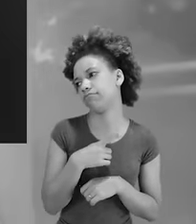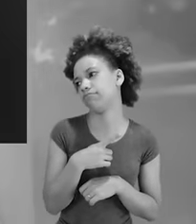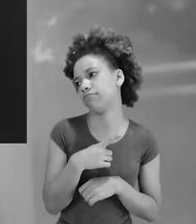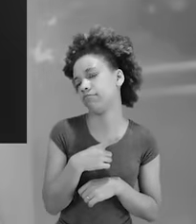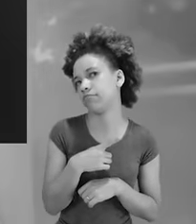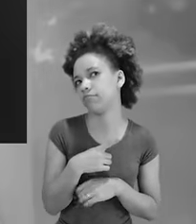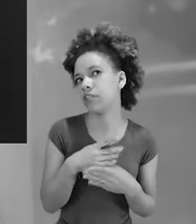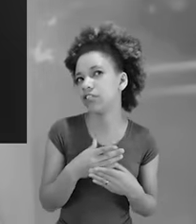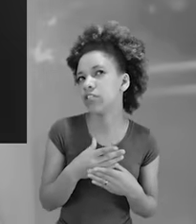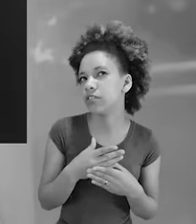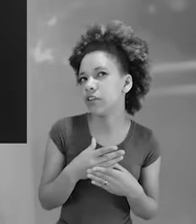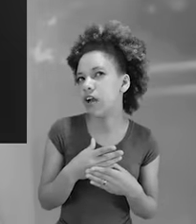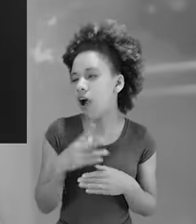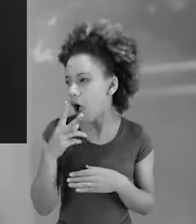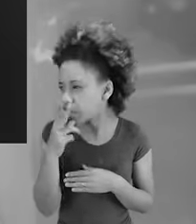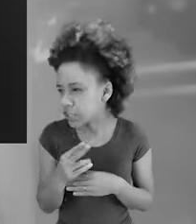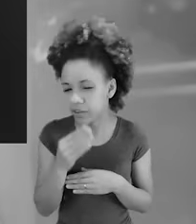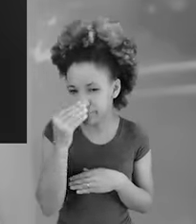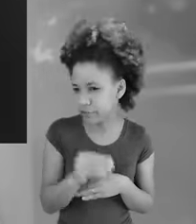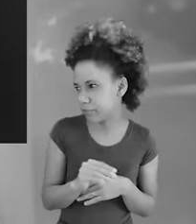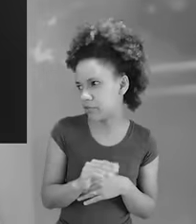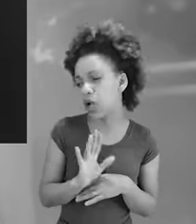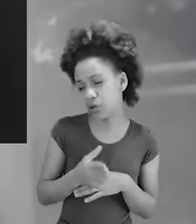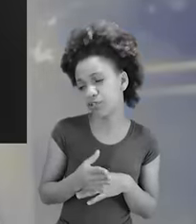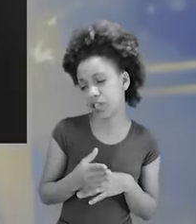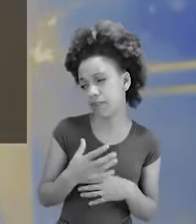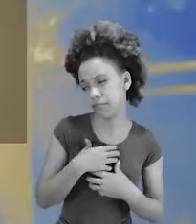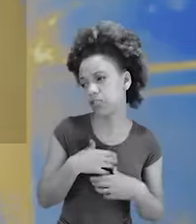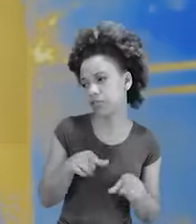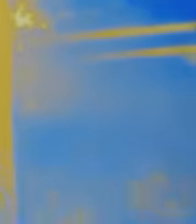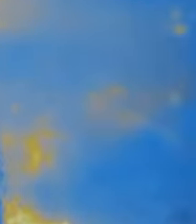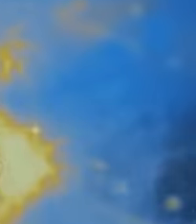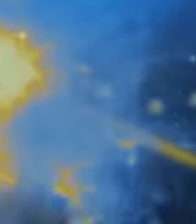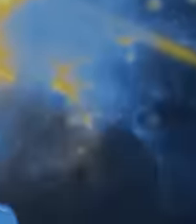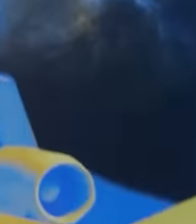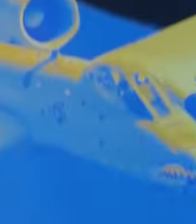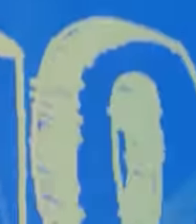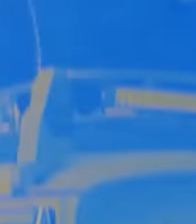tem muito isso, não é? De se achar inferior. Já foi mais também.